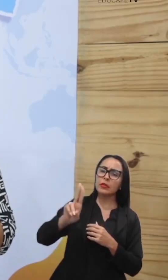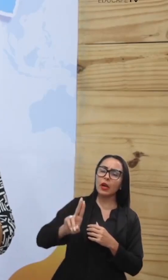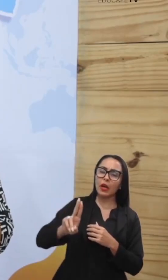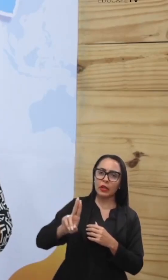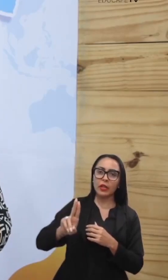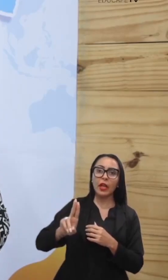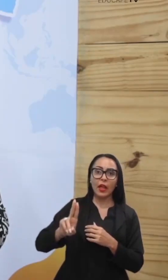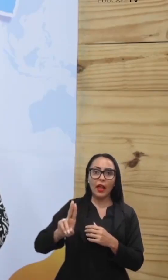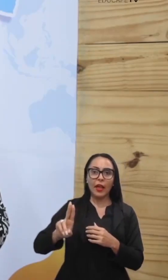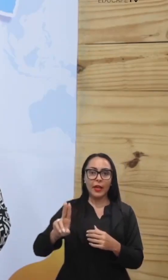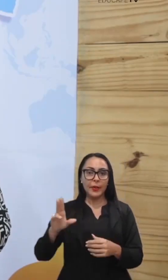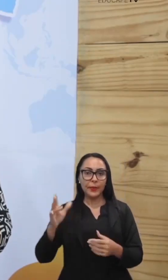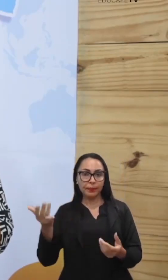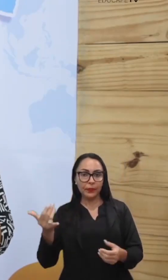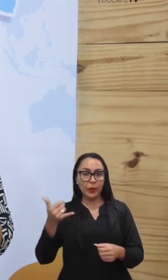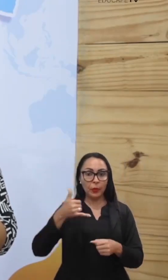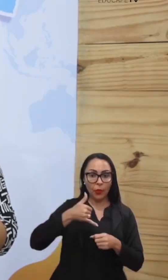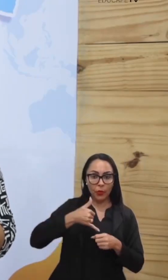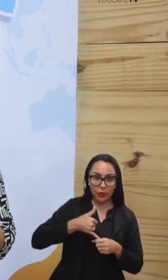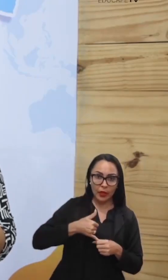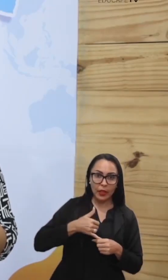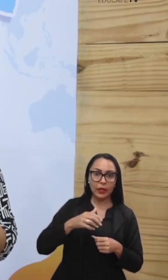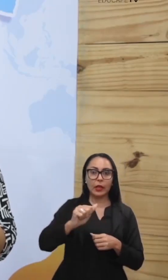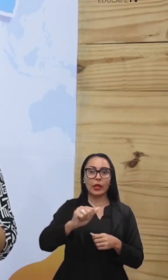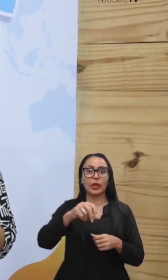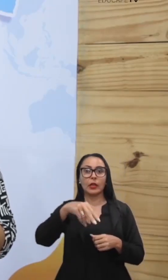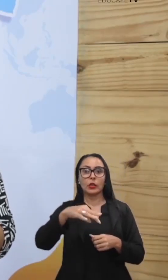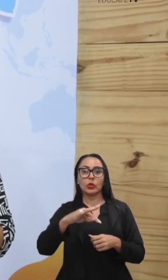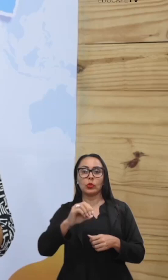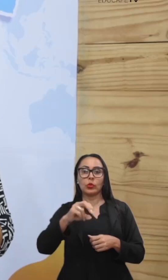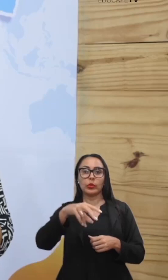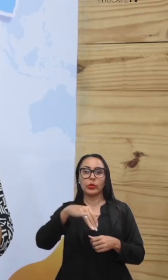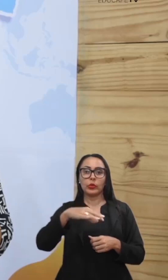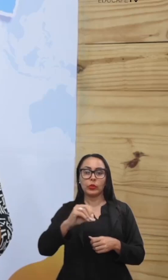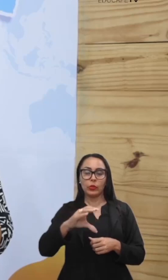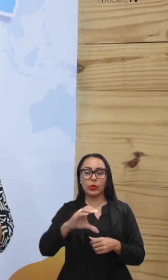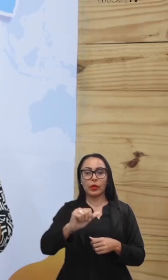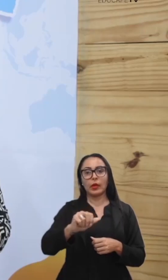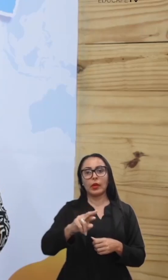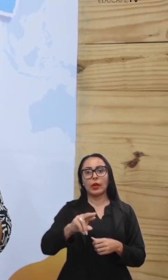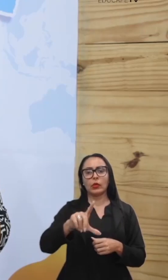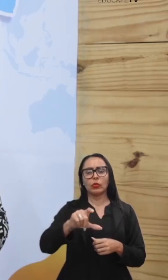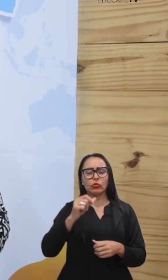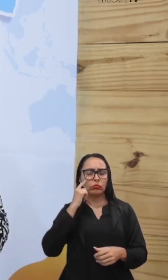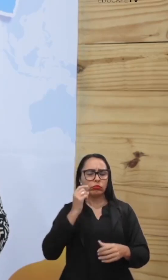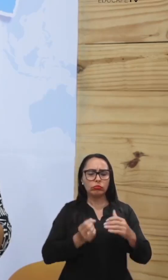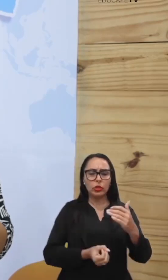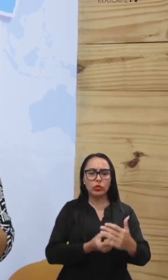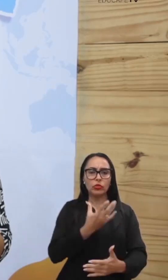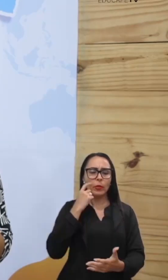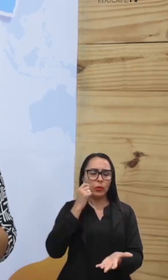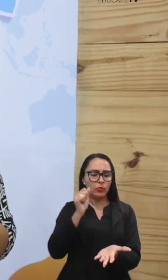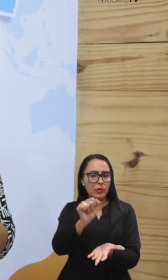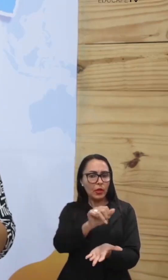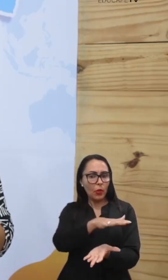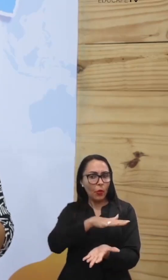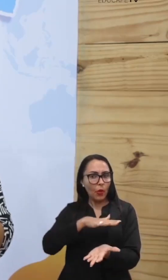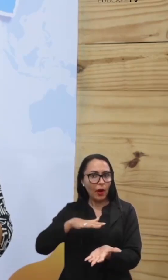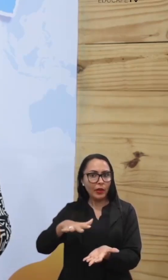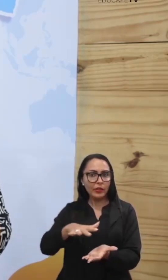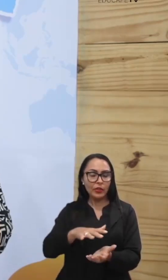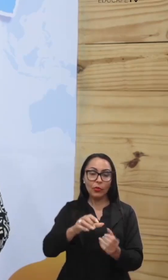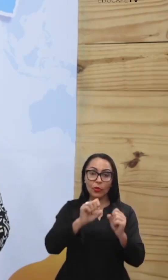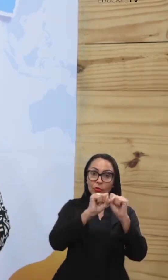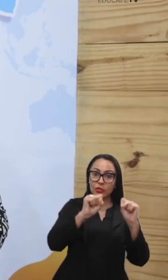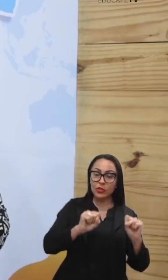em Porto Alegre, através do Dr. Antônio Carlos da Rocha Costa, descobriu o signwriting, enquanto o